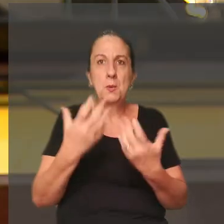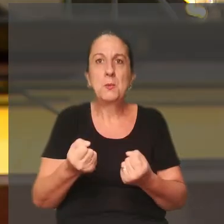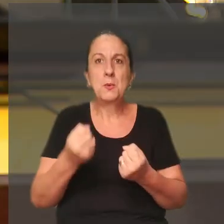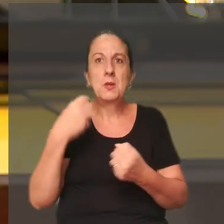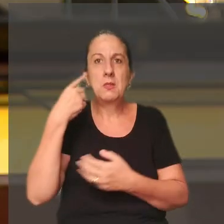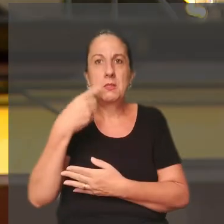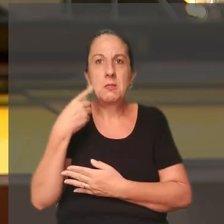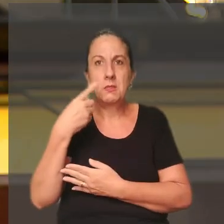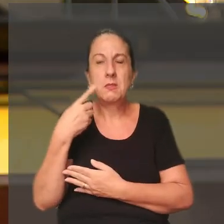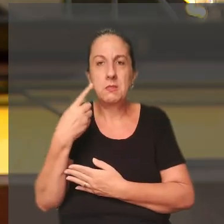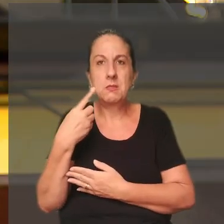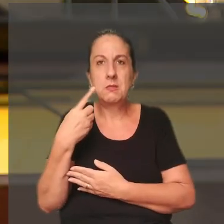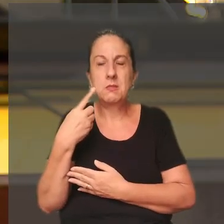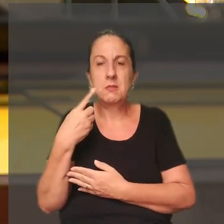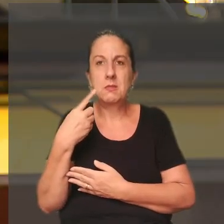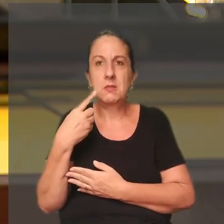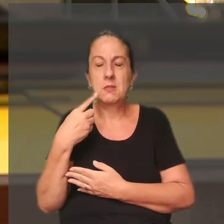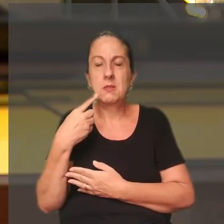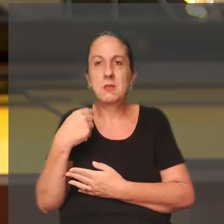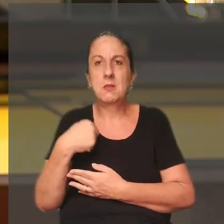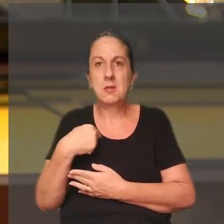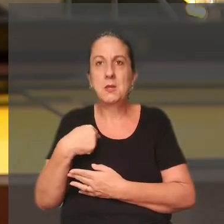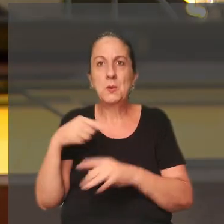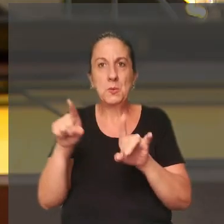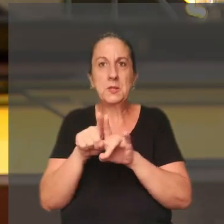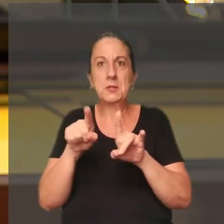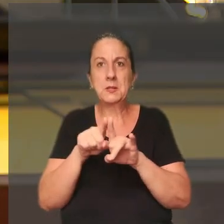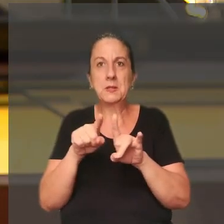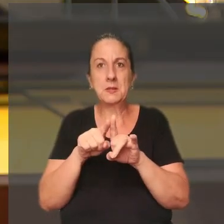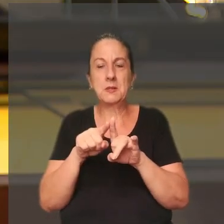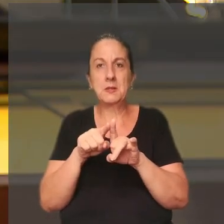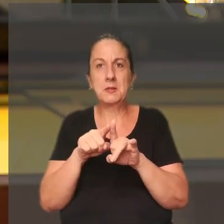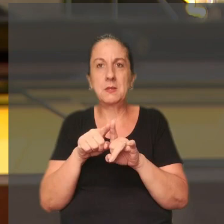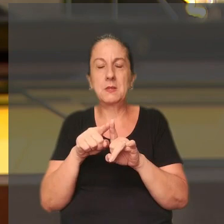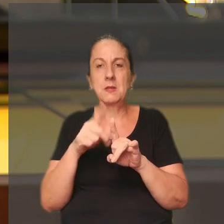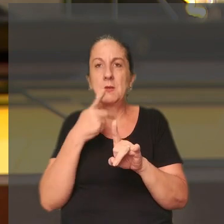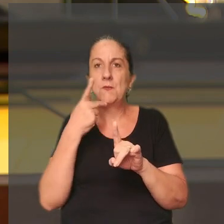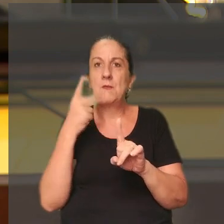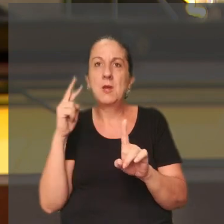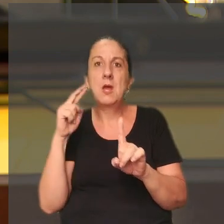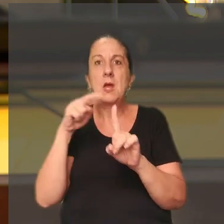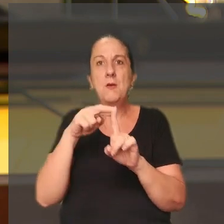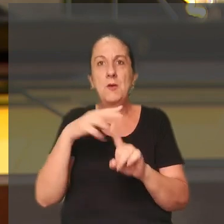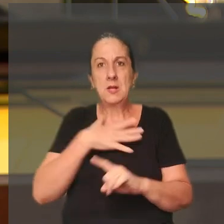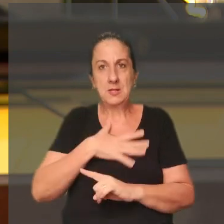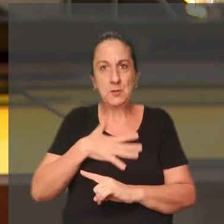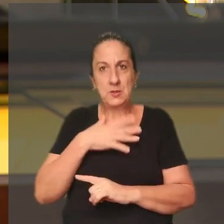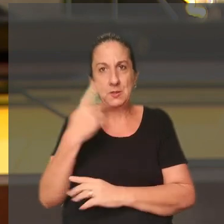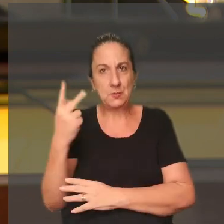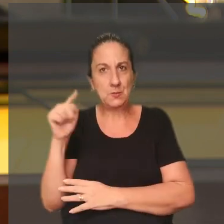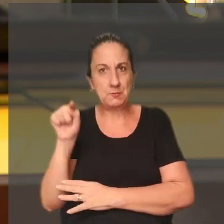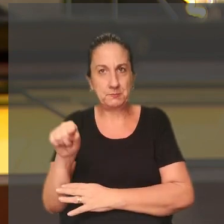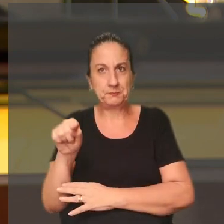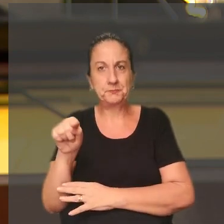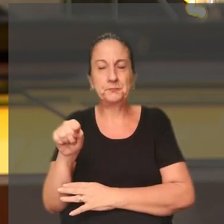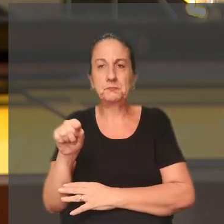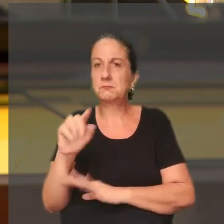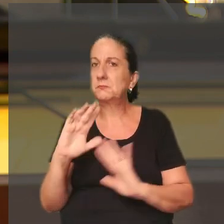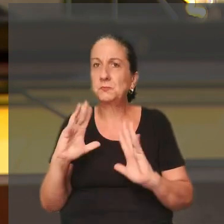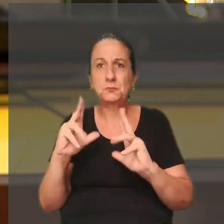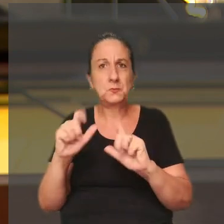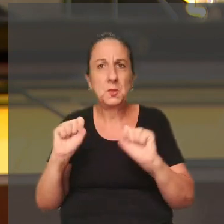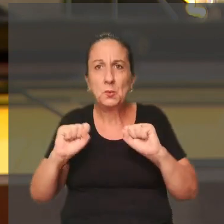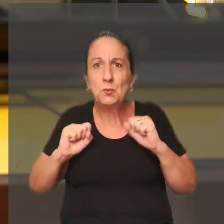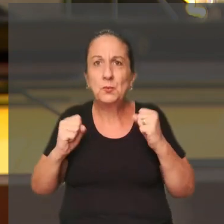ao deputado e fiz referências à saudação dele, que aquilo tudo